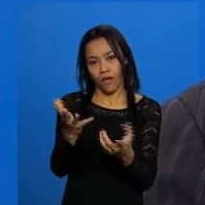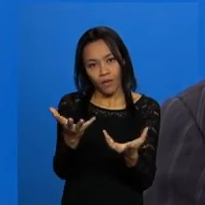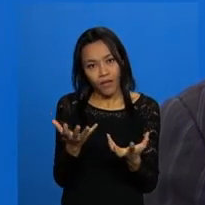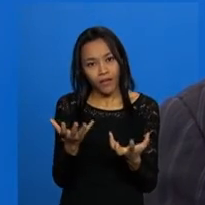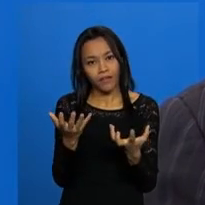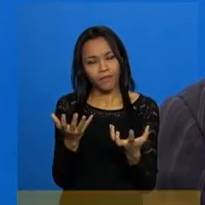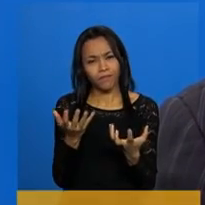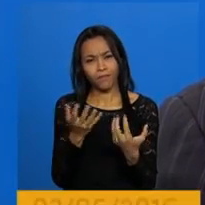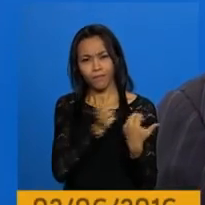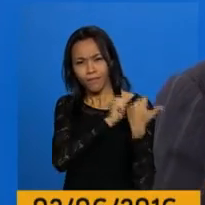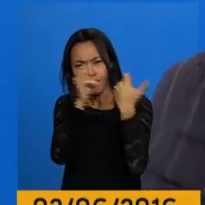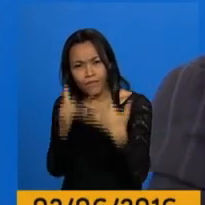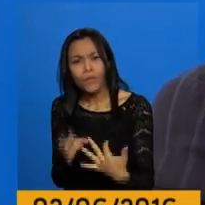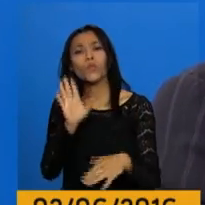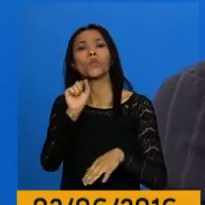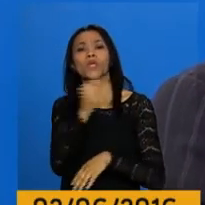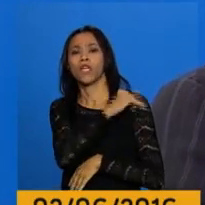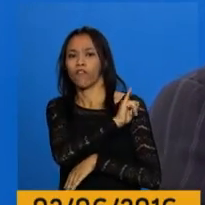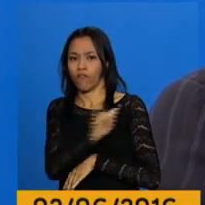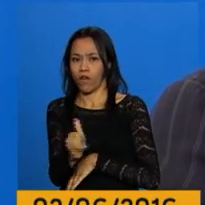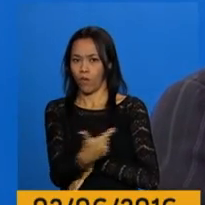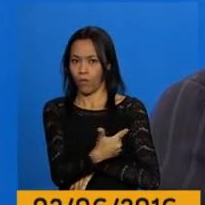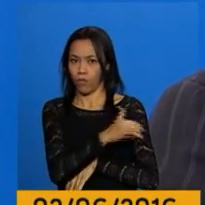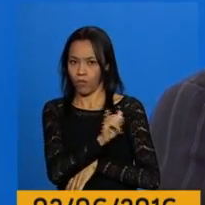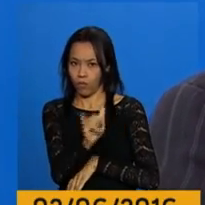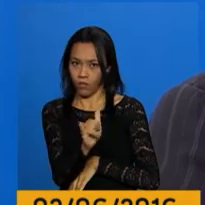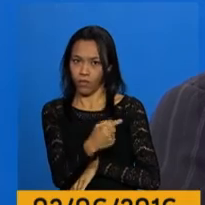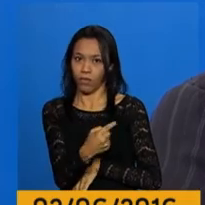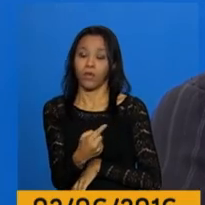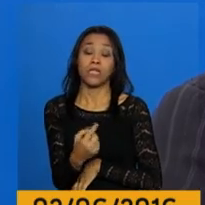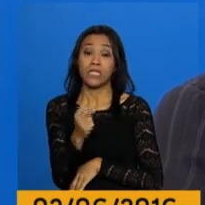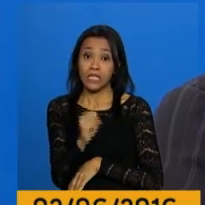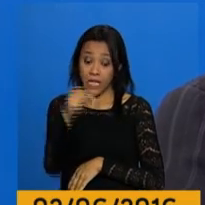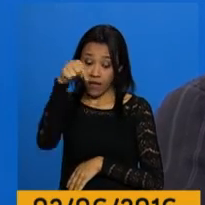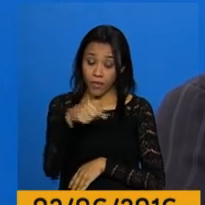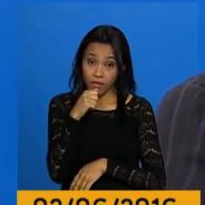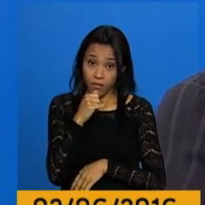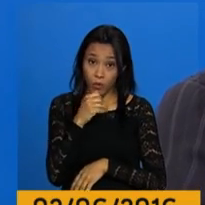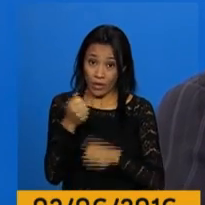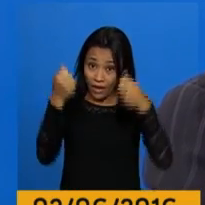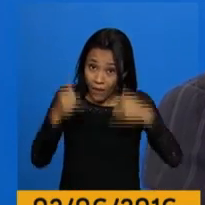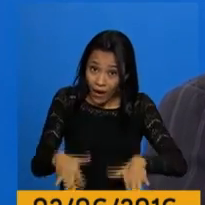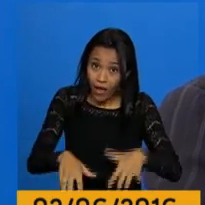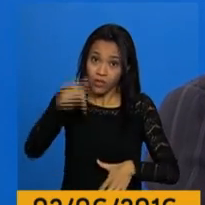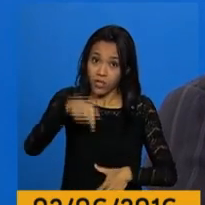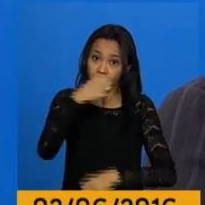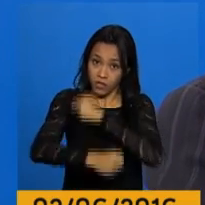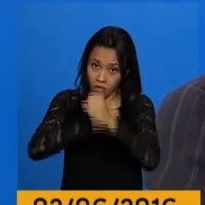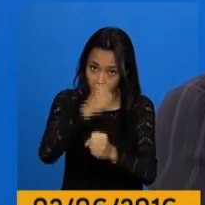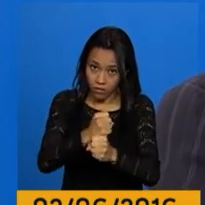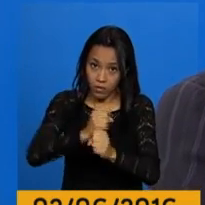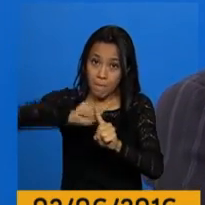dito pelo nosso ministro do Planejamento. Se nós projetarmos a despesa deste ano mais a